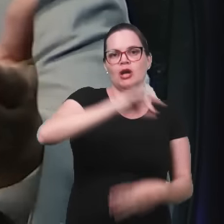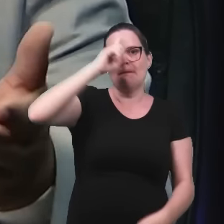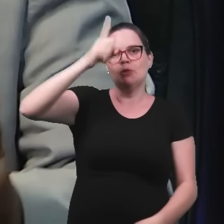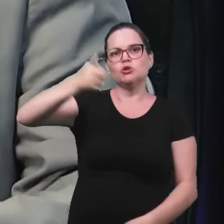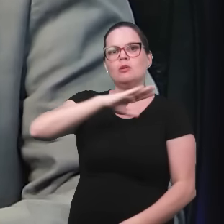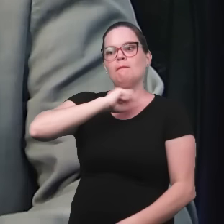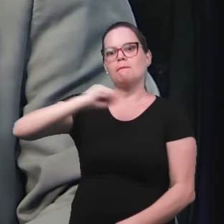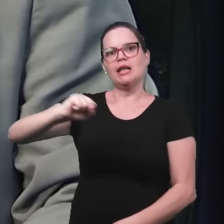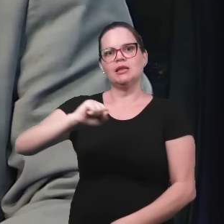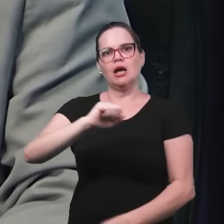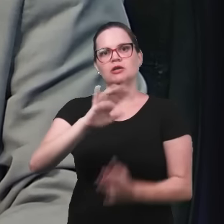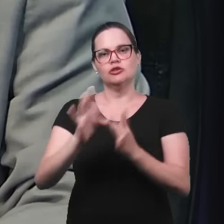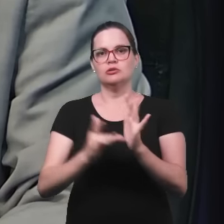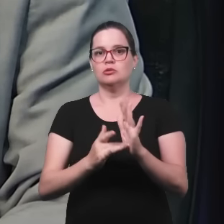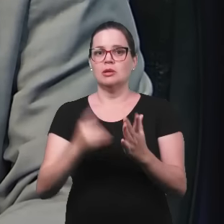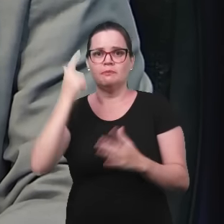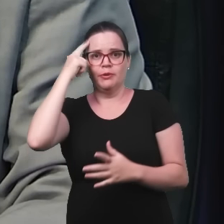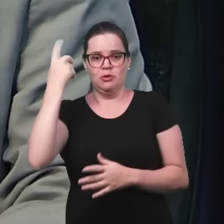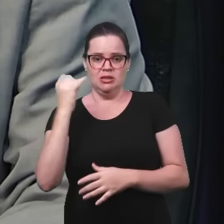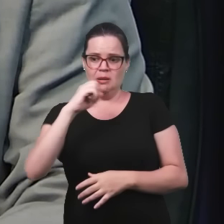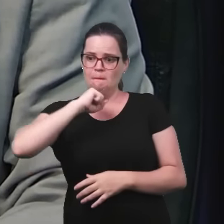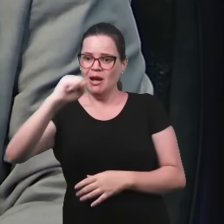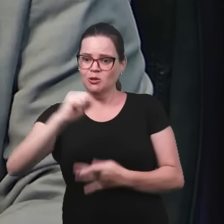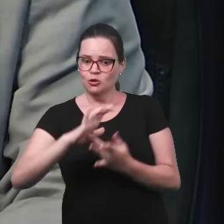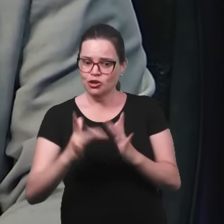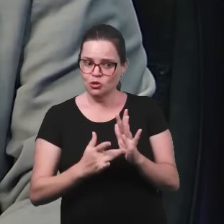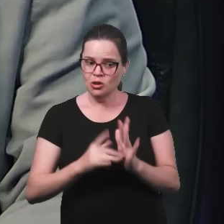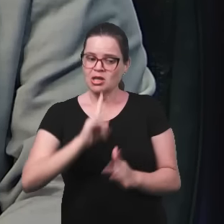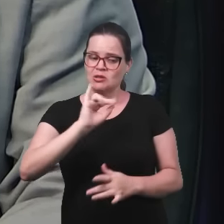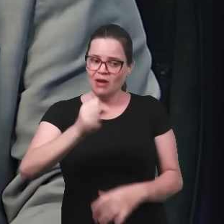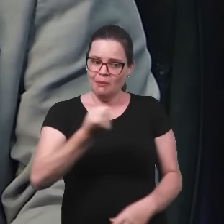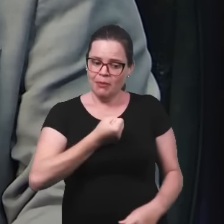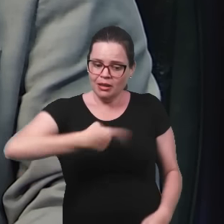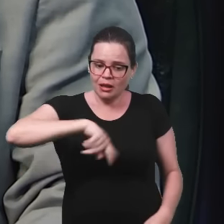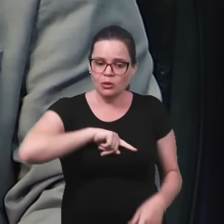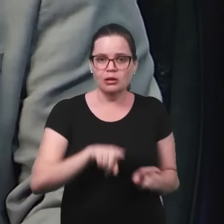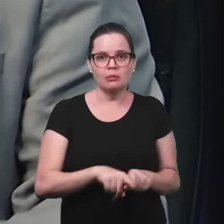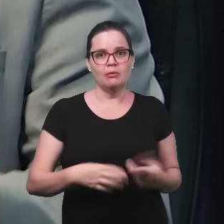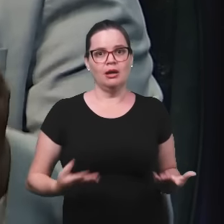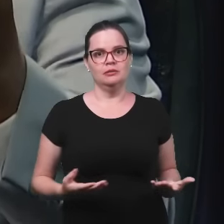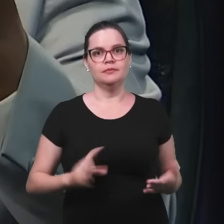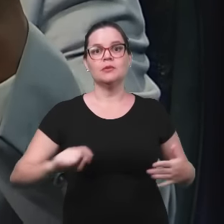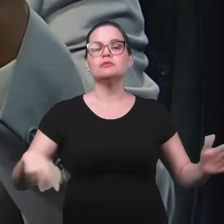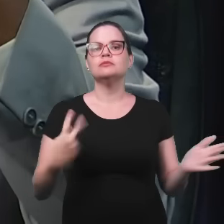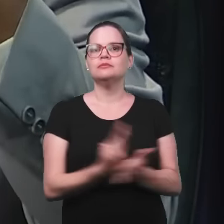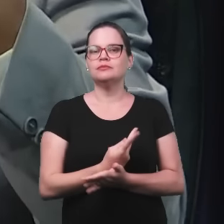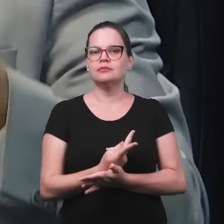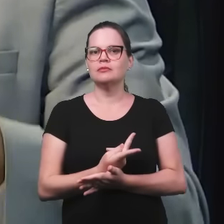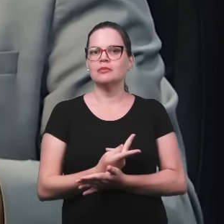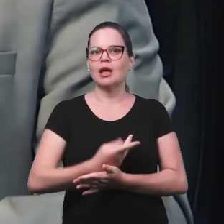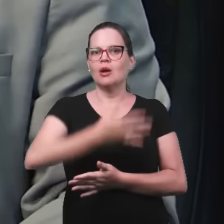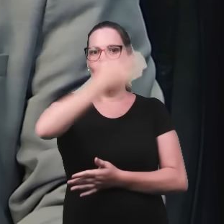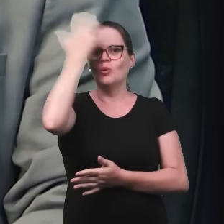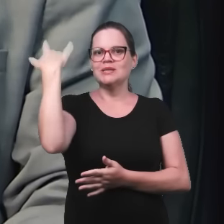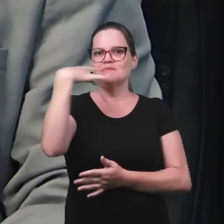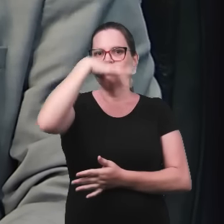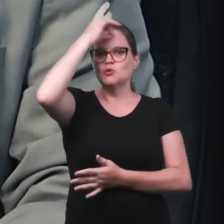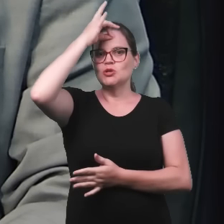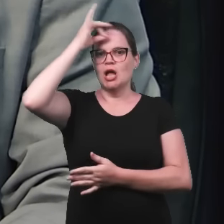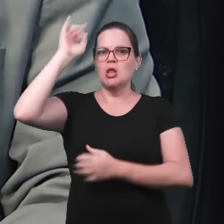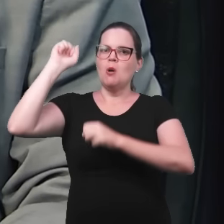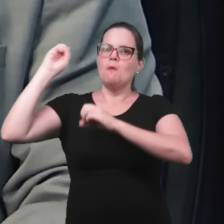Fazendo, se mataram a Jesus, vão matar a nós facilmente. Aí, de repente, o Espírito Santo, né,